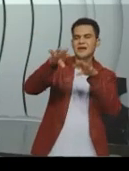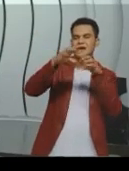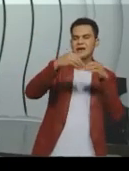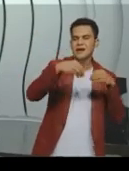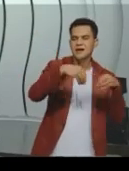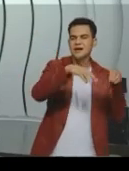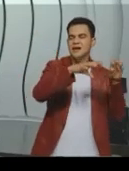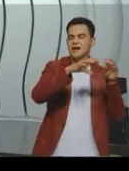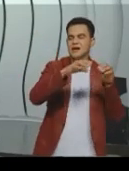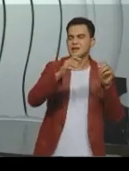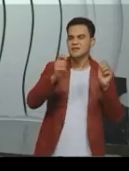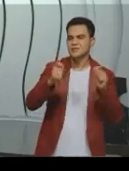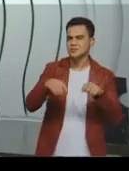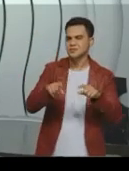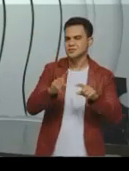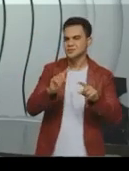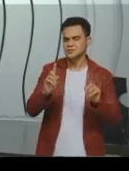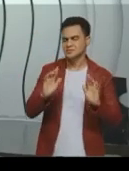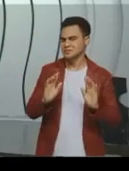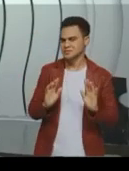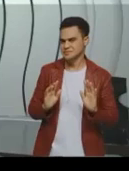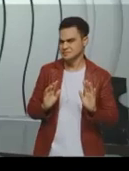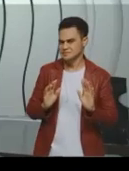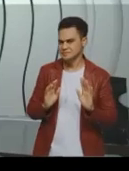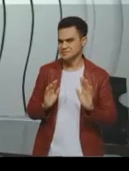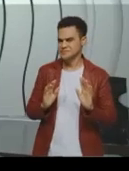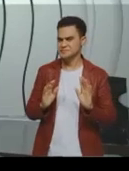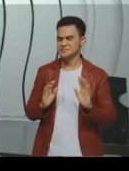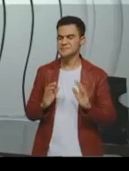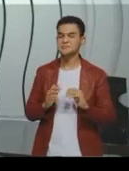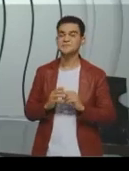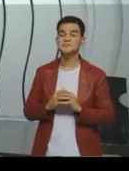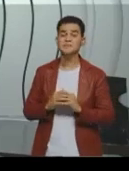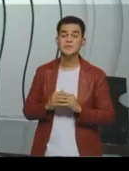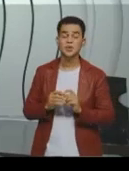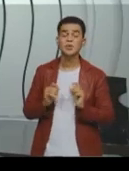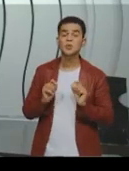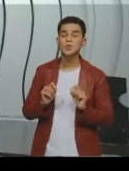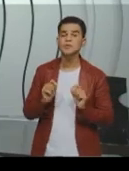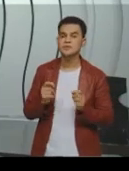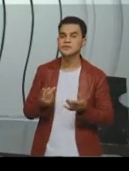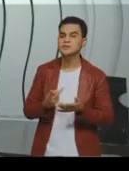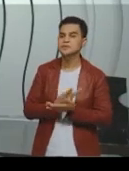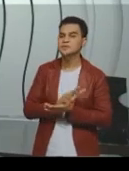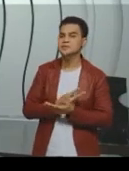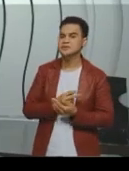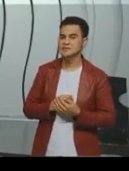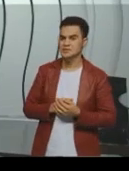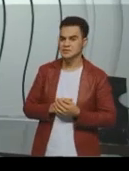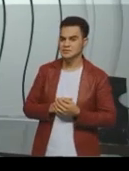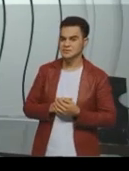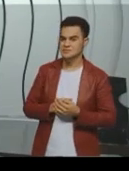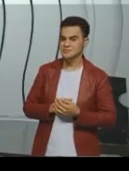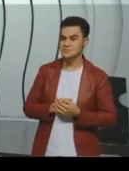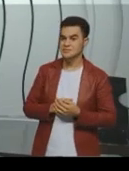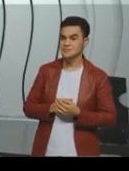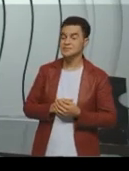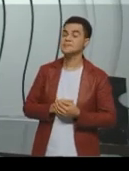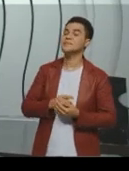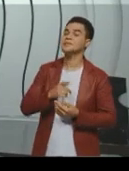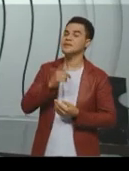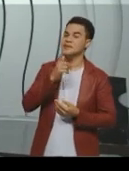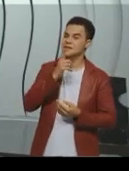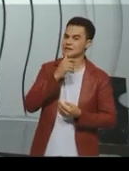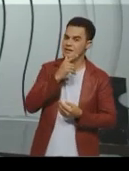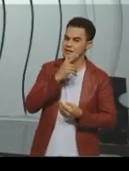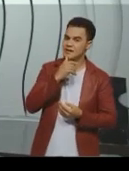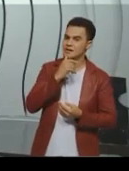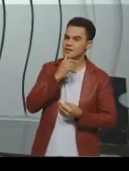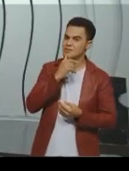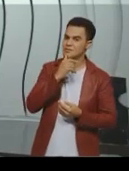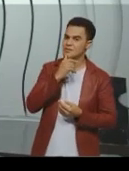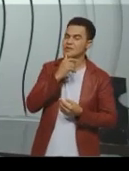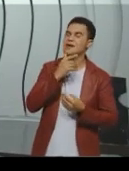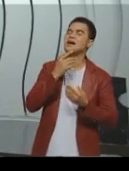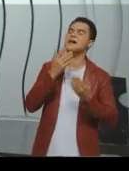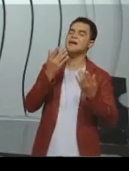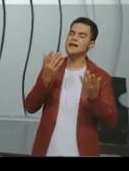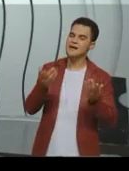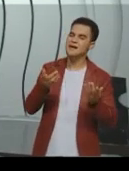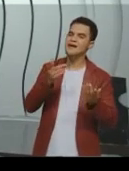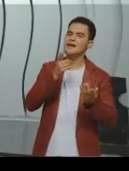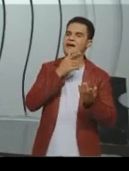né, até esse gameta feminino. Que vai acontecer? A água. A água, então, é o principal meio